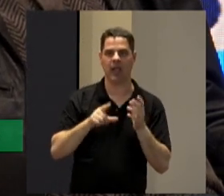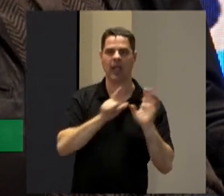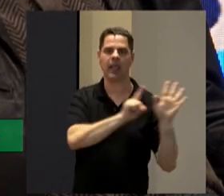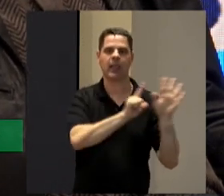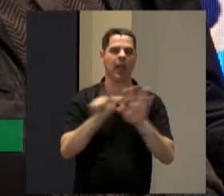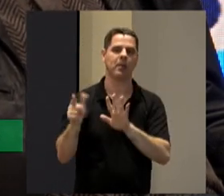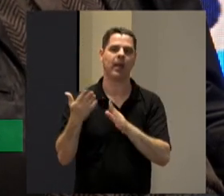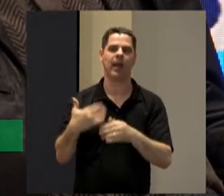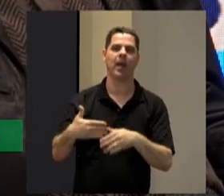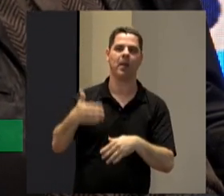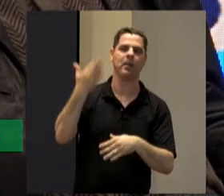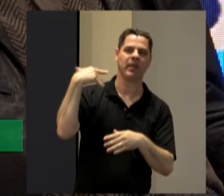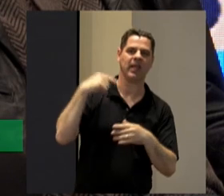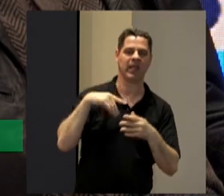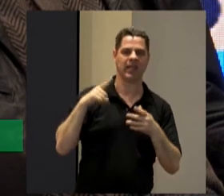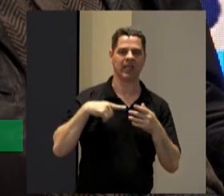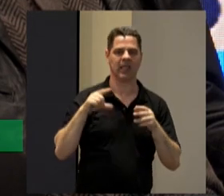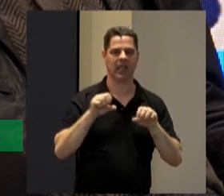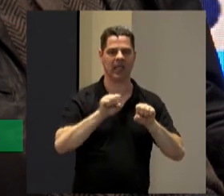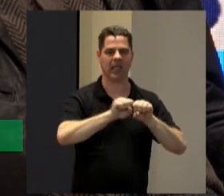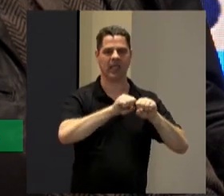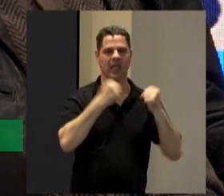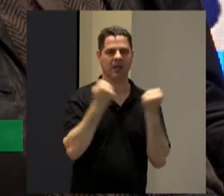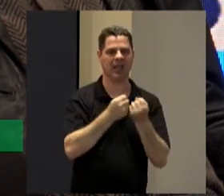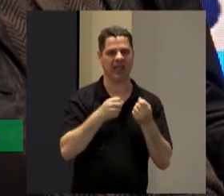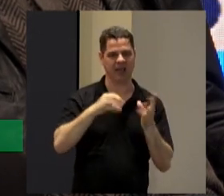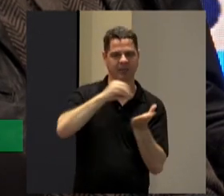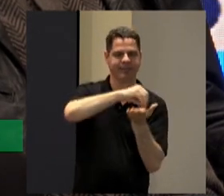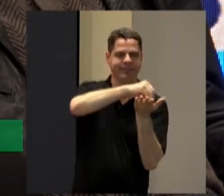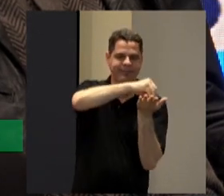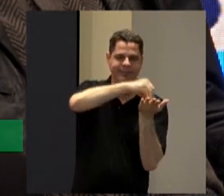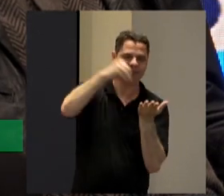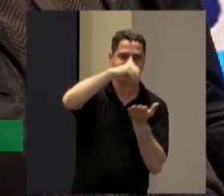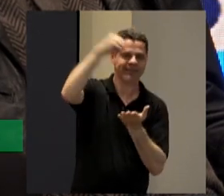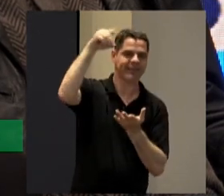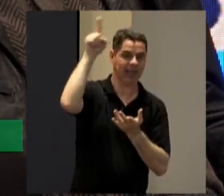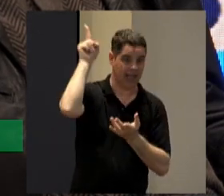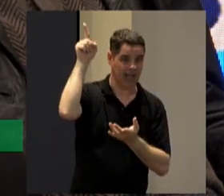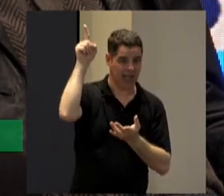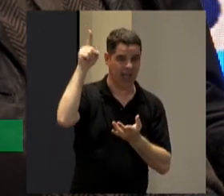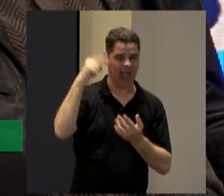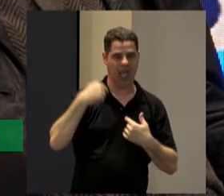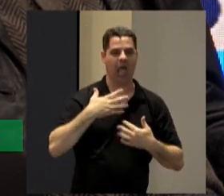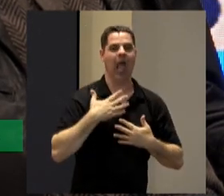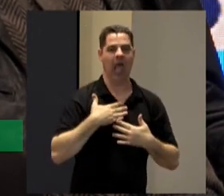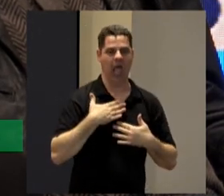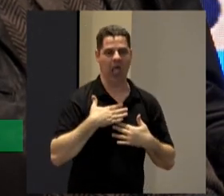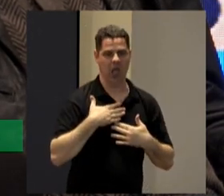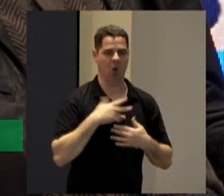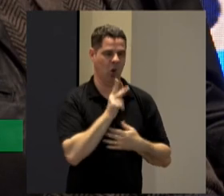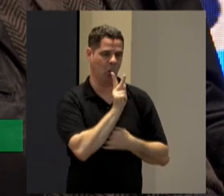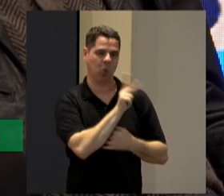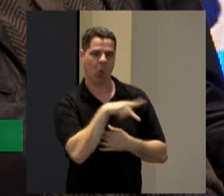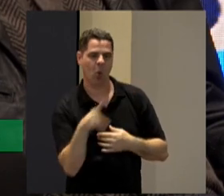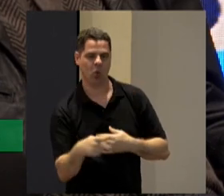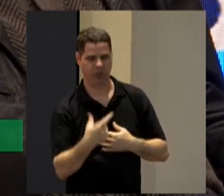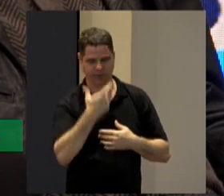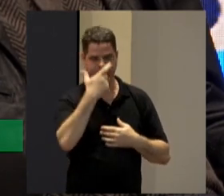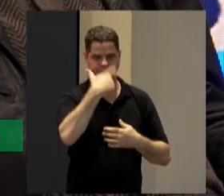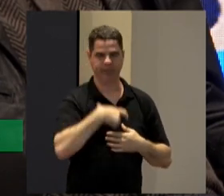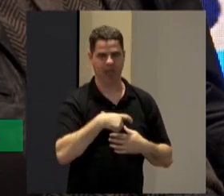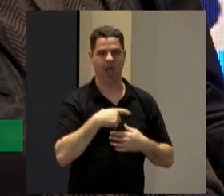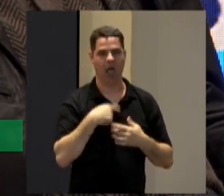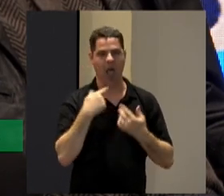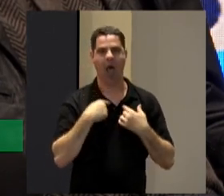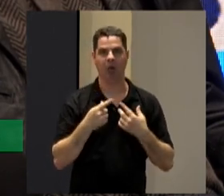do seminário lá da IBM Beatriz de Souza Brito, onde nós, eu pelo menos enquanto professora, enquanto pessoa, saí de